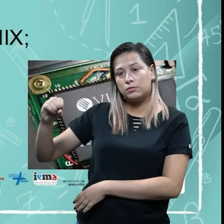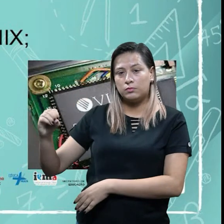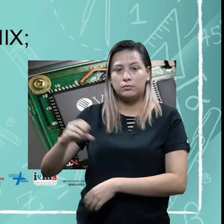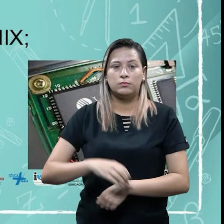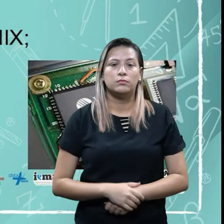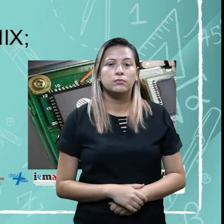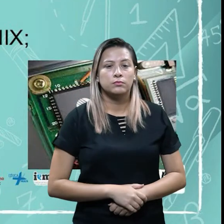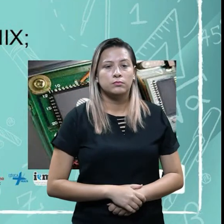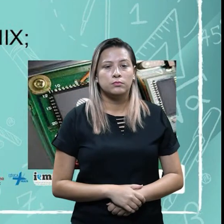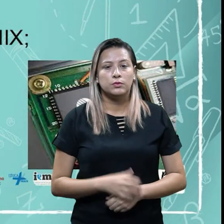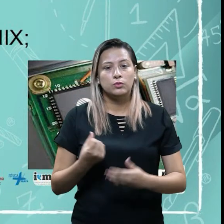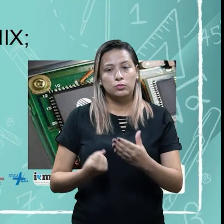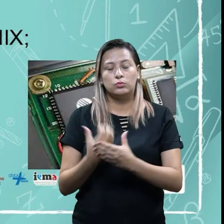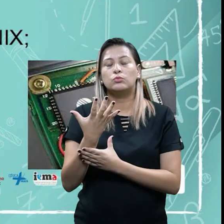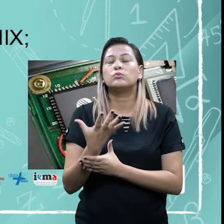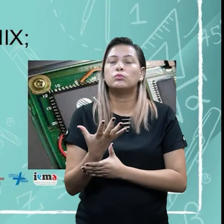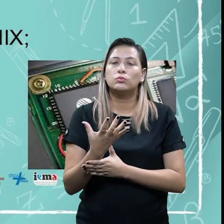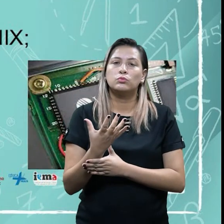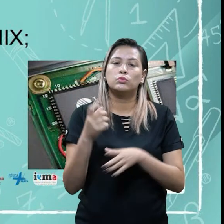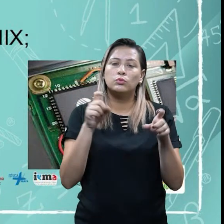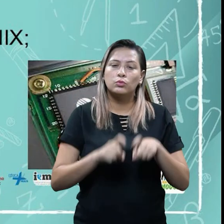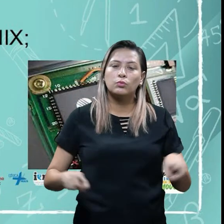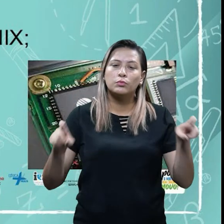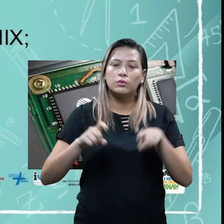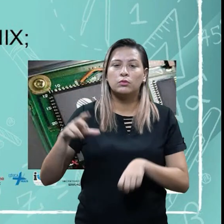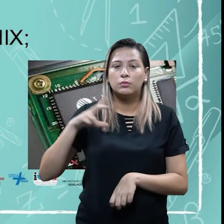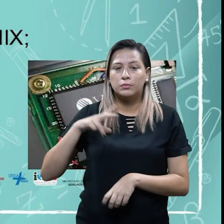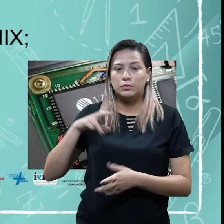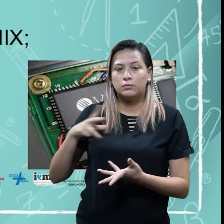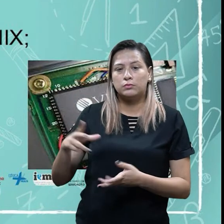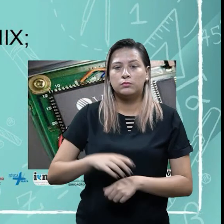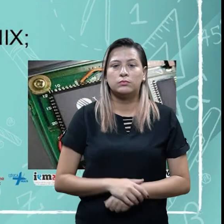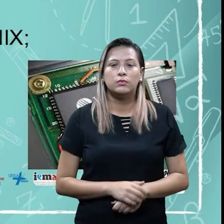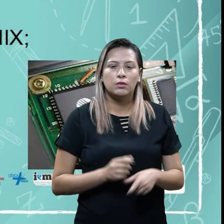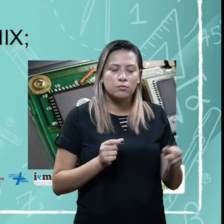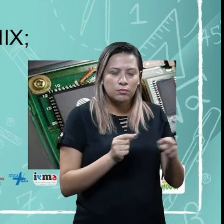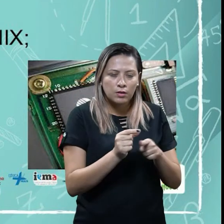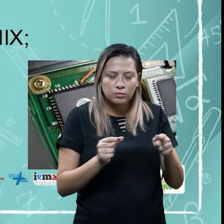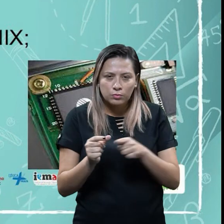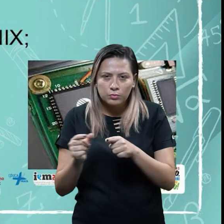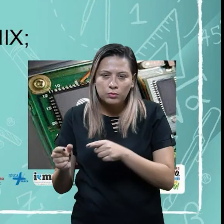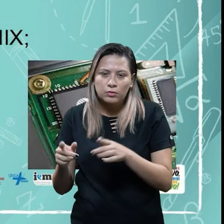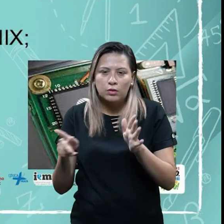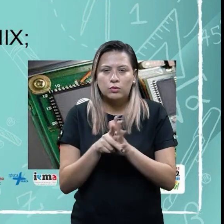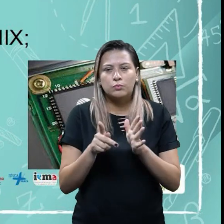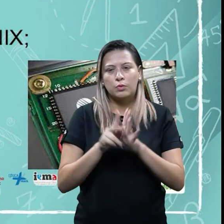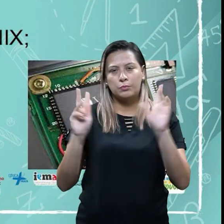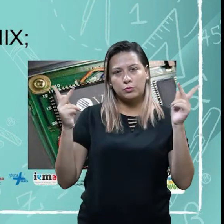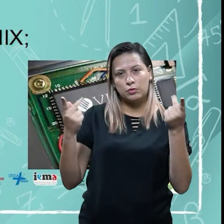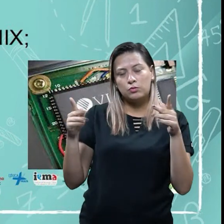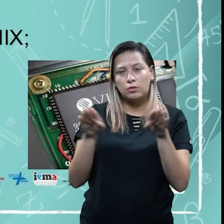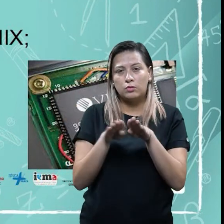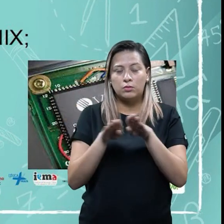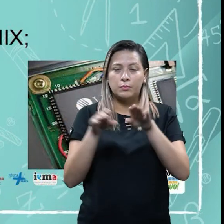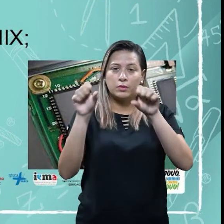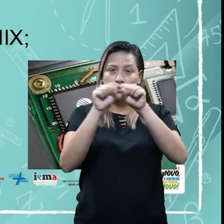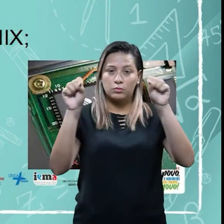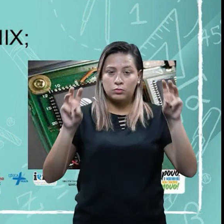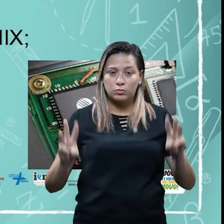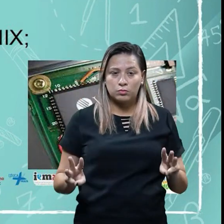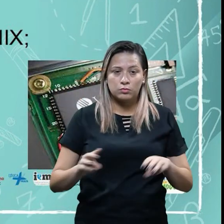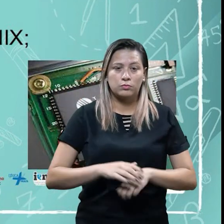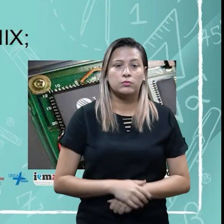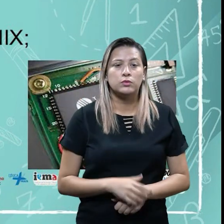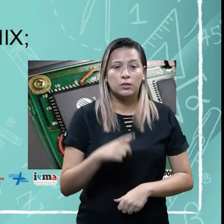dos computadores pessoais. Tá? A evolução dos diversos componentes, hardware e software, escala